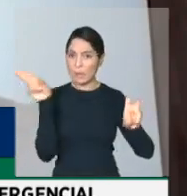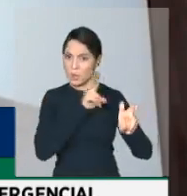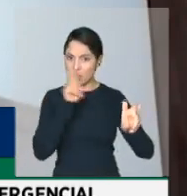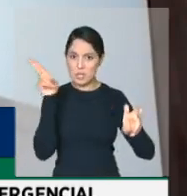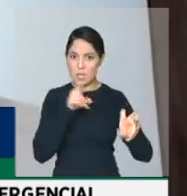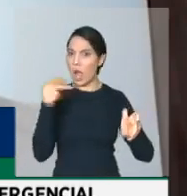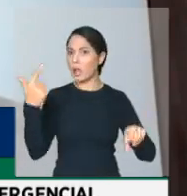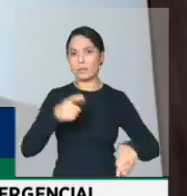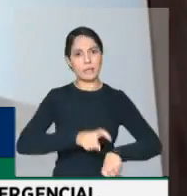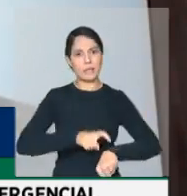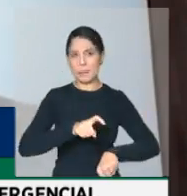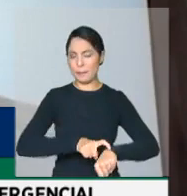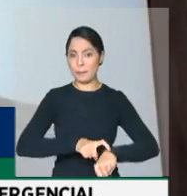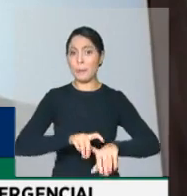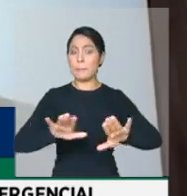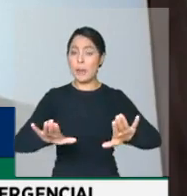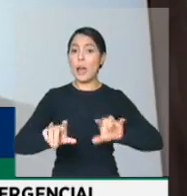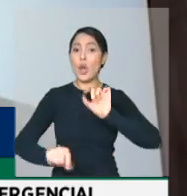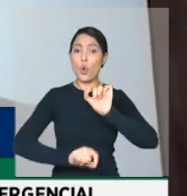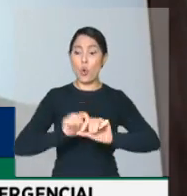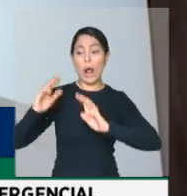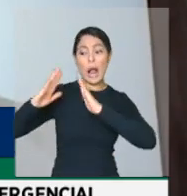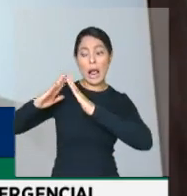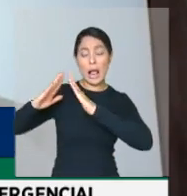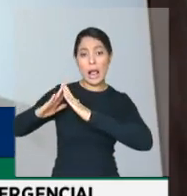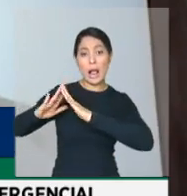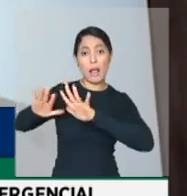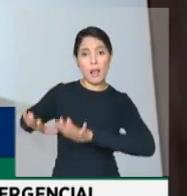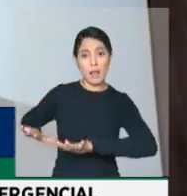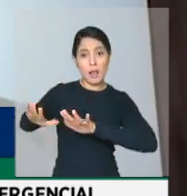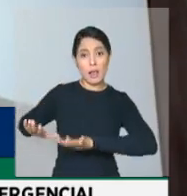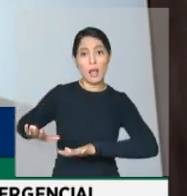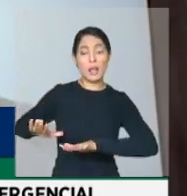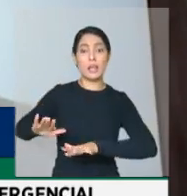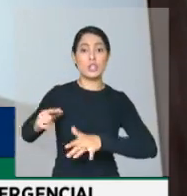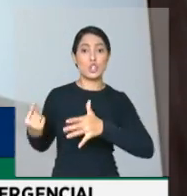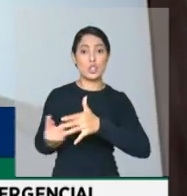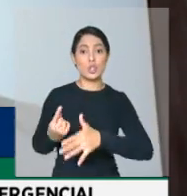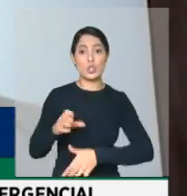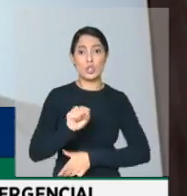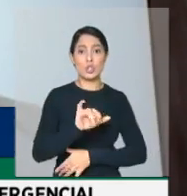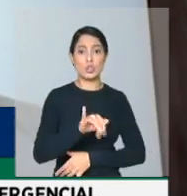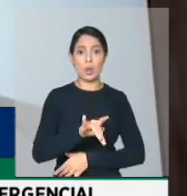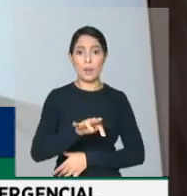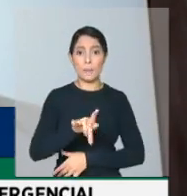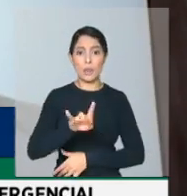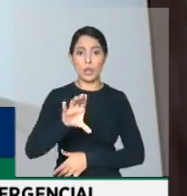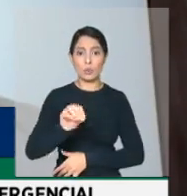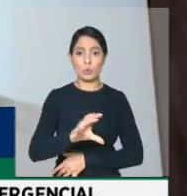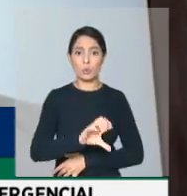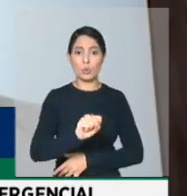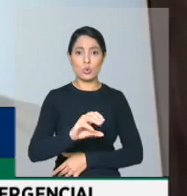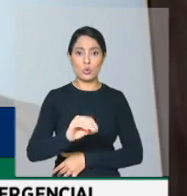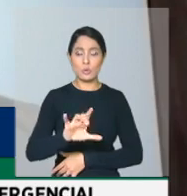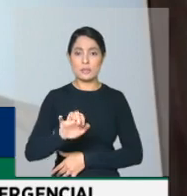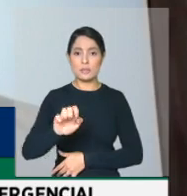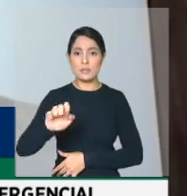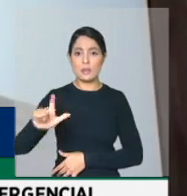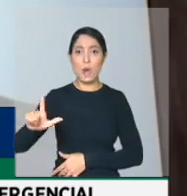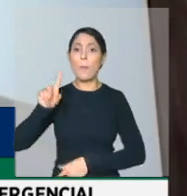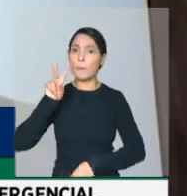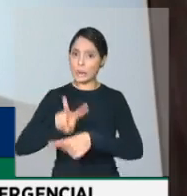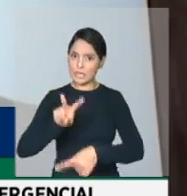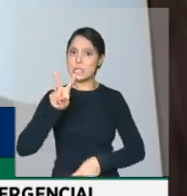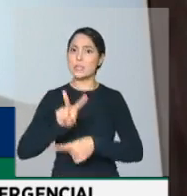que o isolamento social e as restrições de contatos físicos impõem à gestão dessa proteção, que depende em